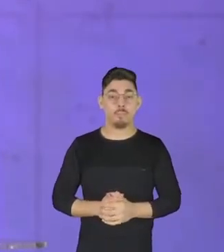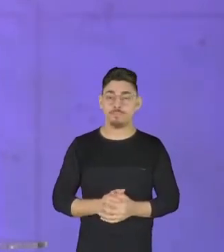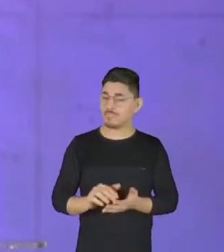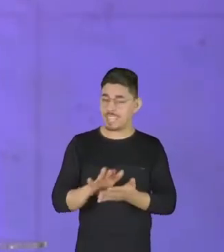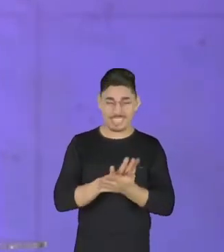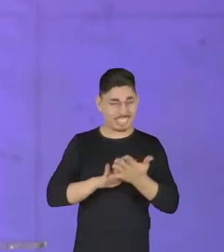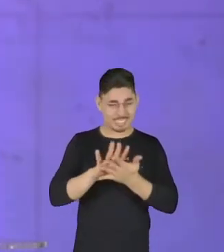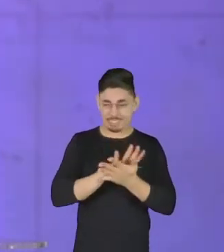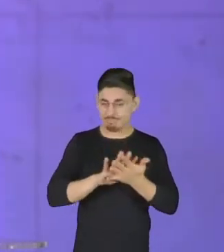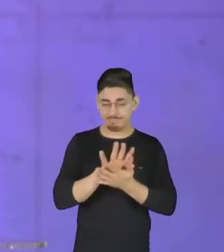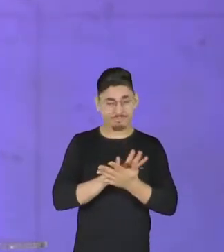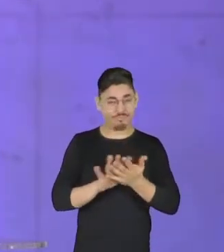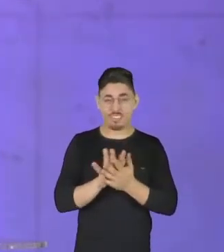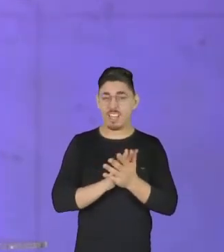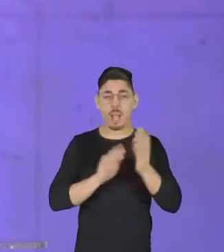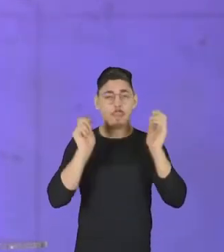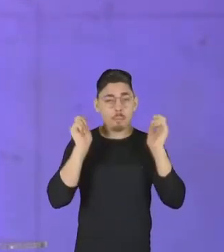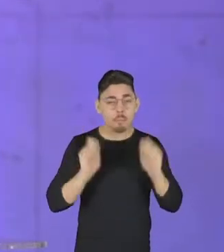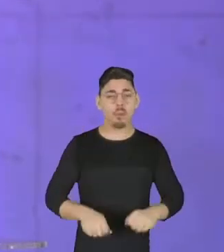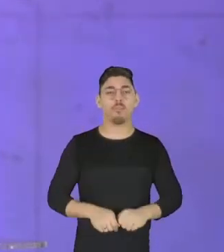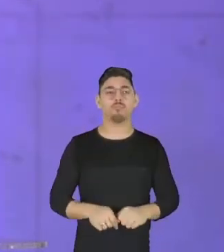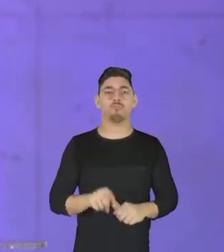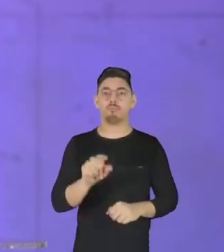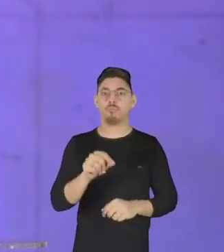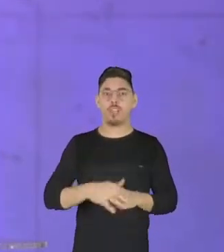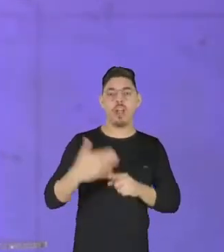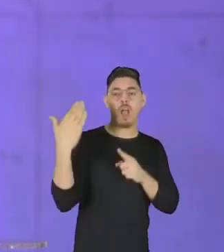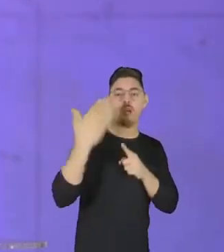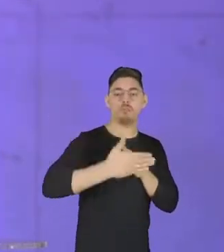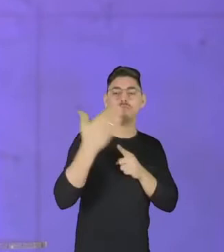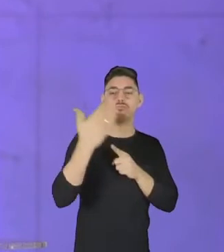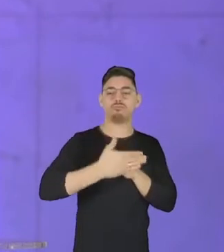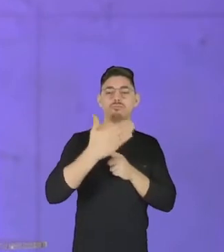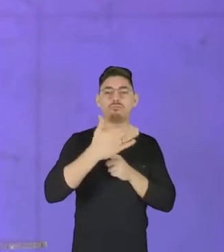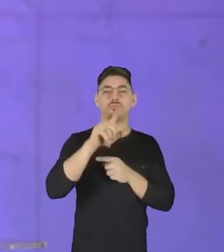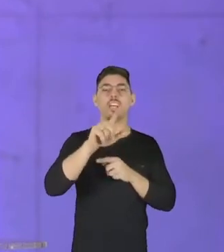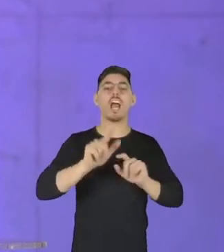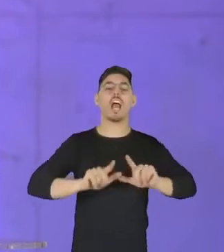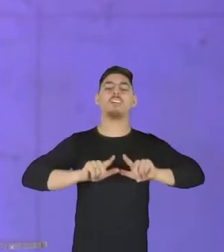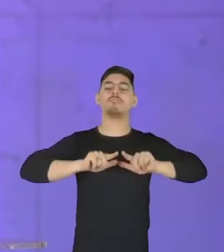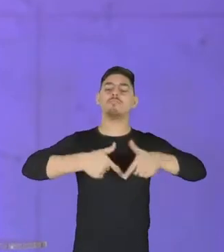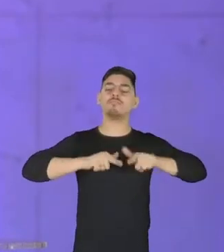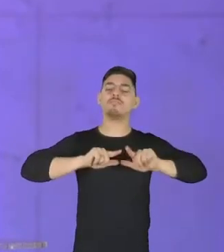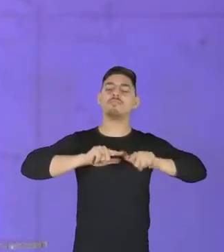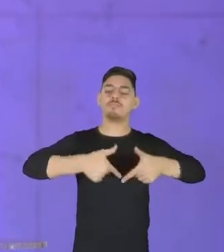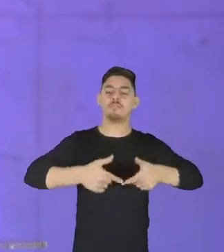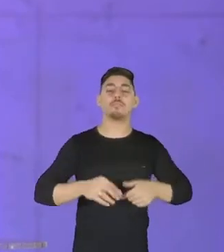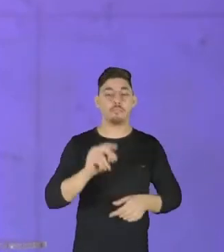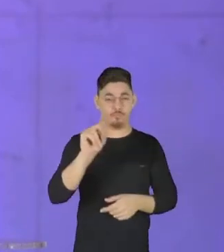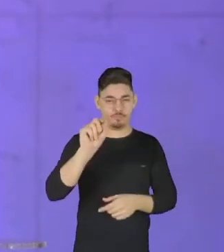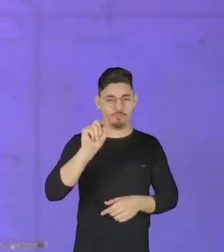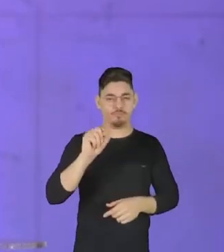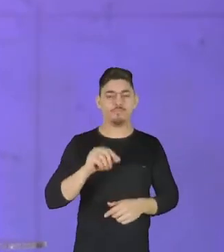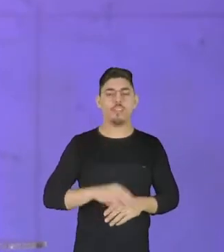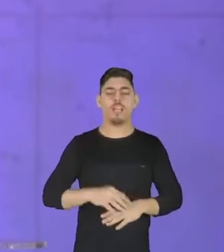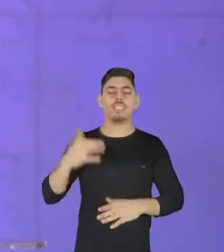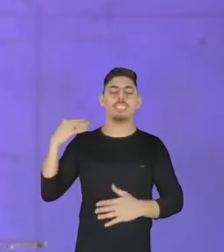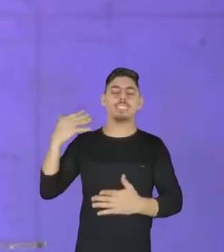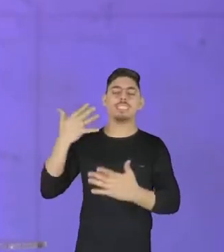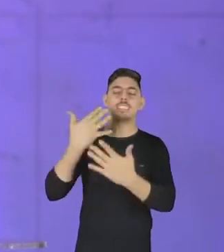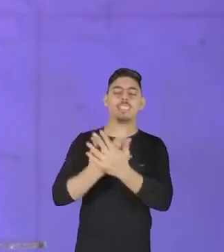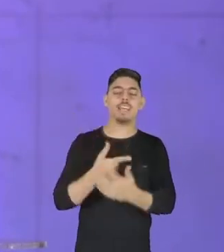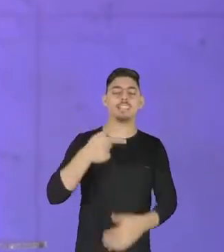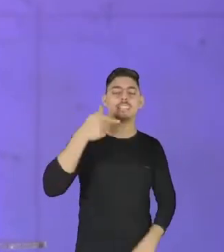Nada podia parar os hebreus. Durante 7 anos, eles